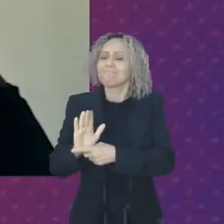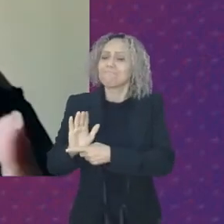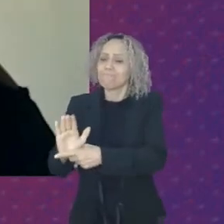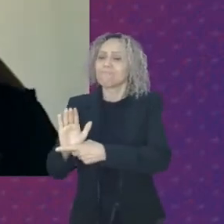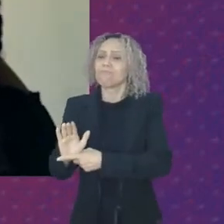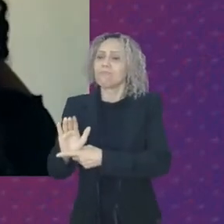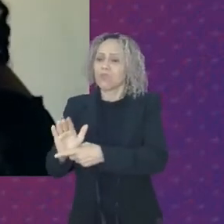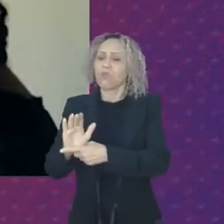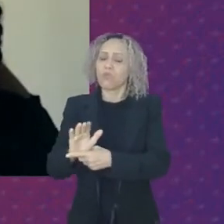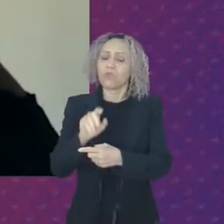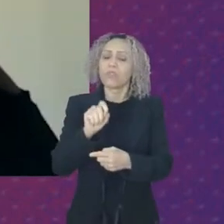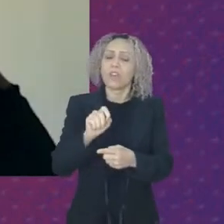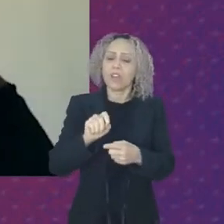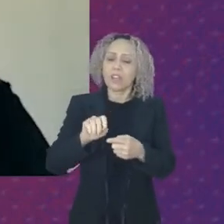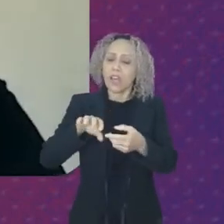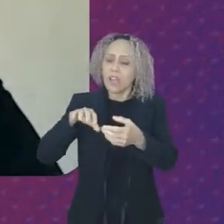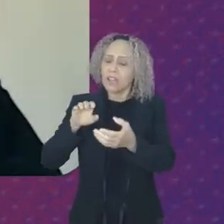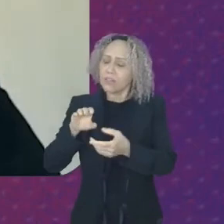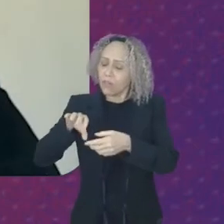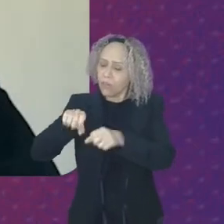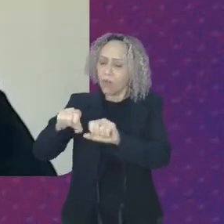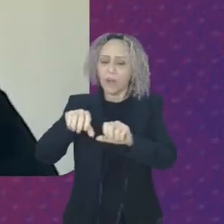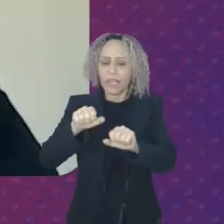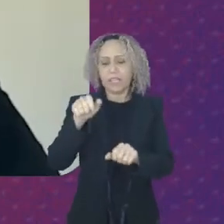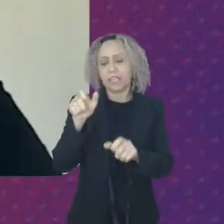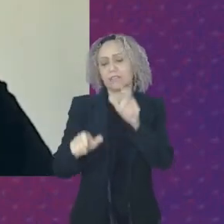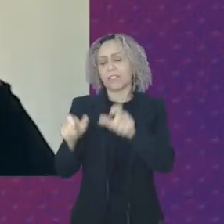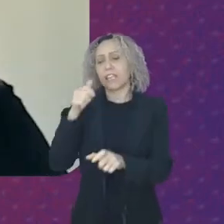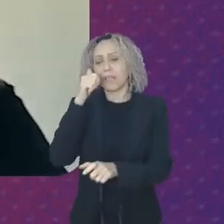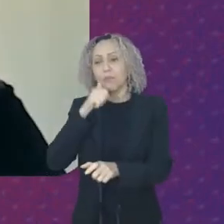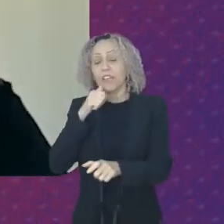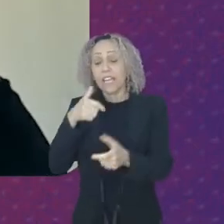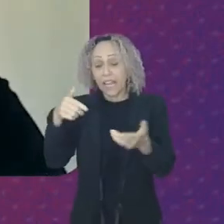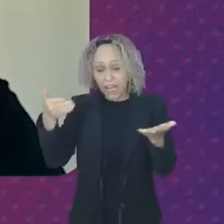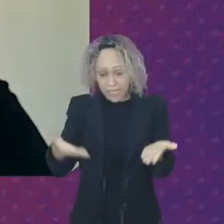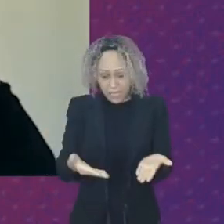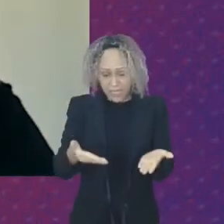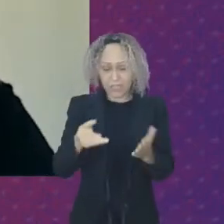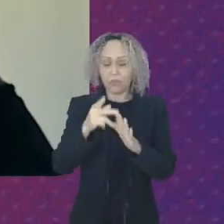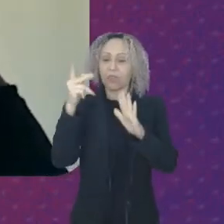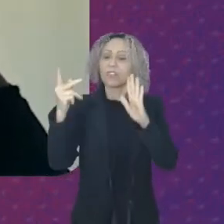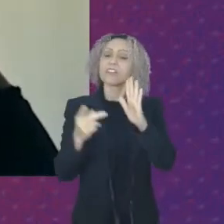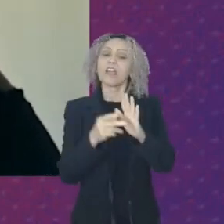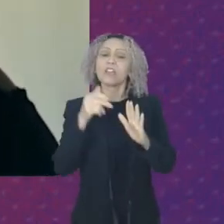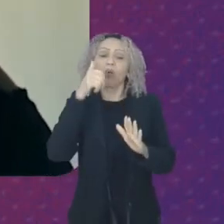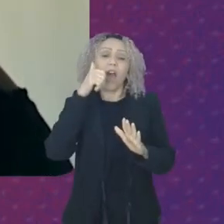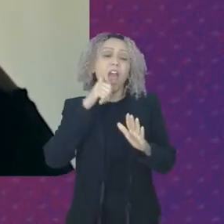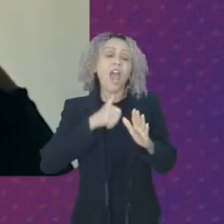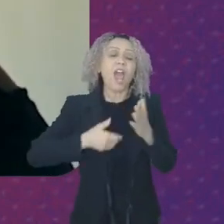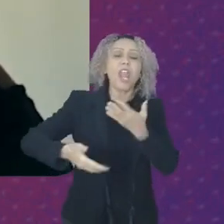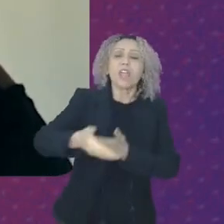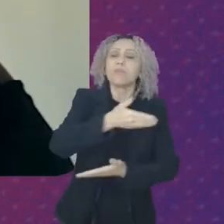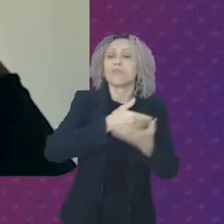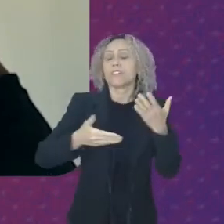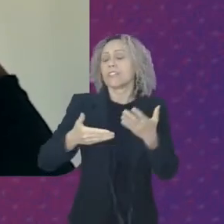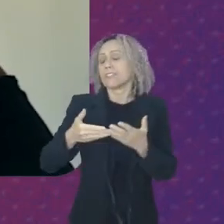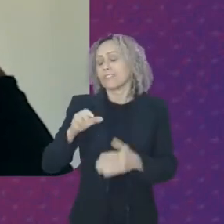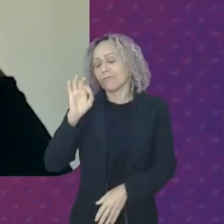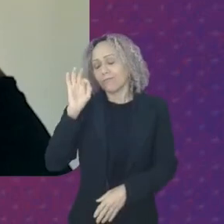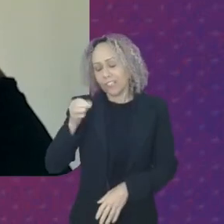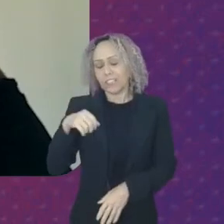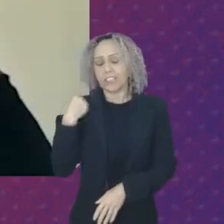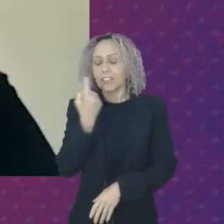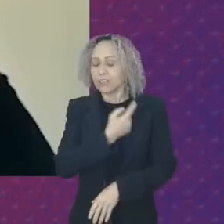na formação dessas nossas mulheres pelo projeto Elas por Elas, por ter a certeza de que é essencial que cada uma de nós ocupemos